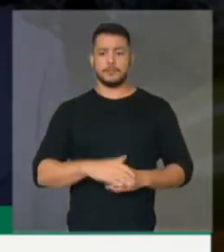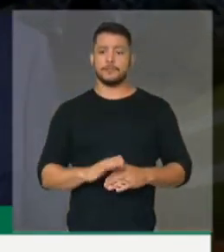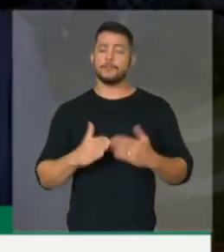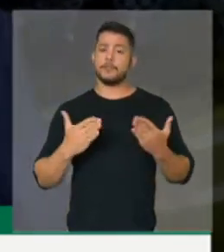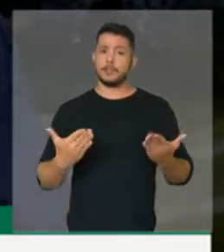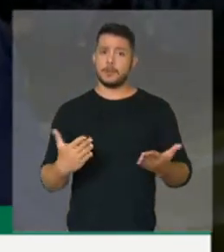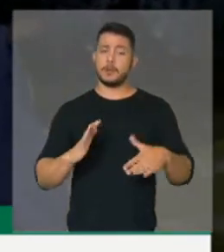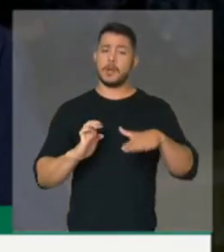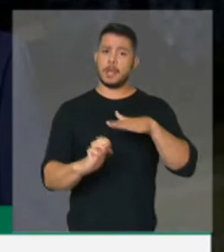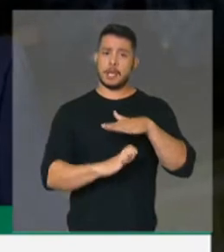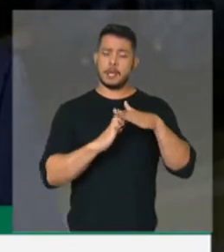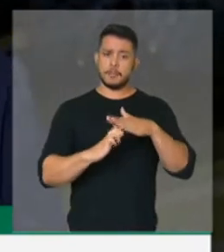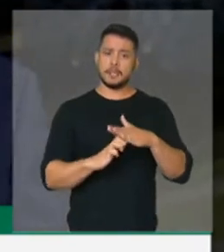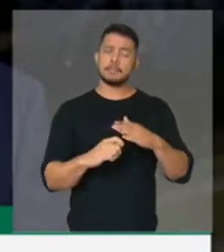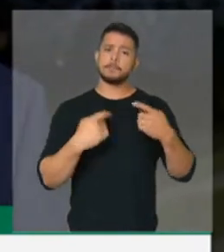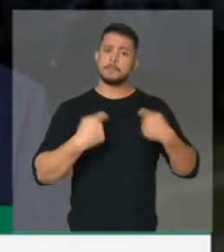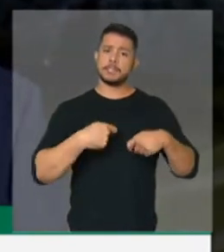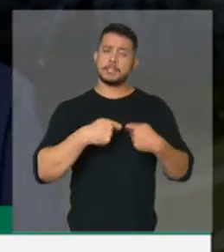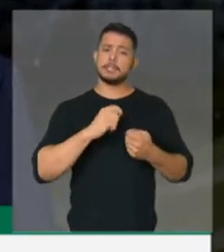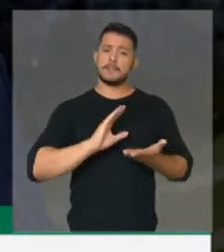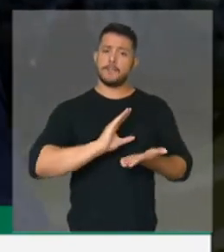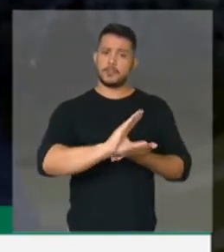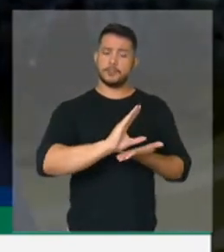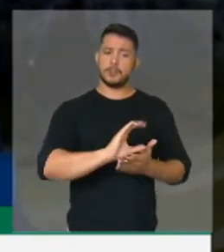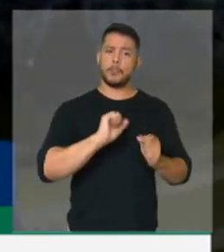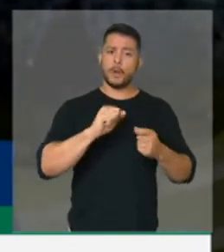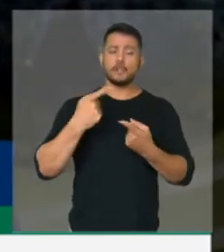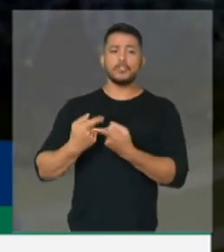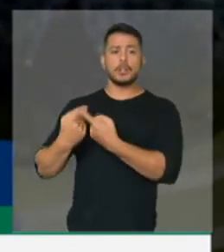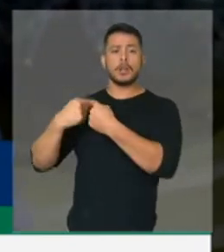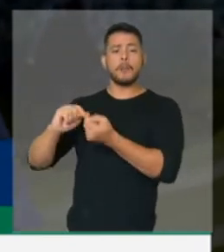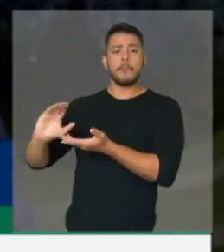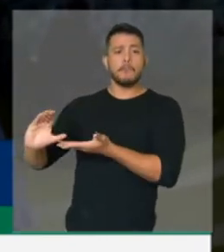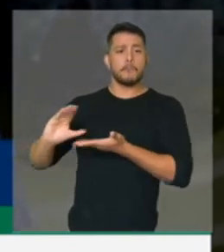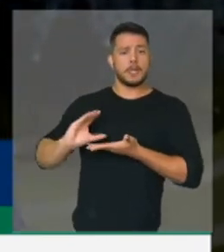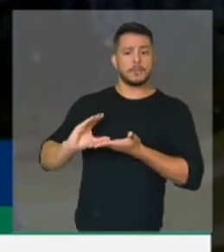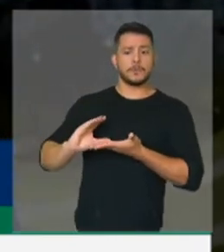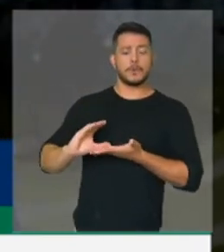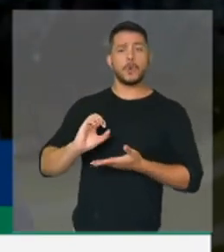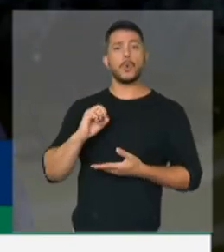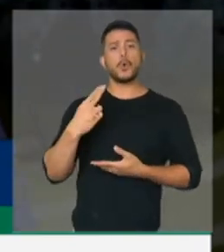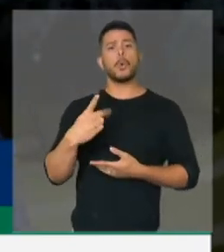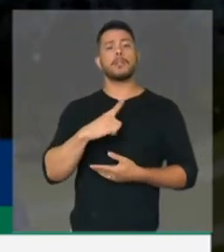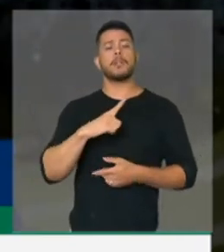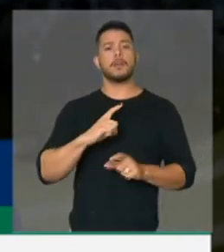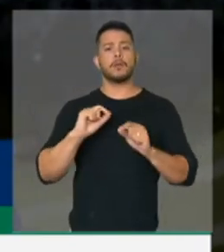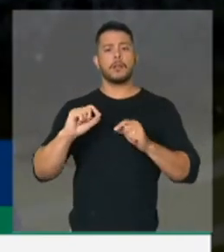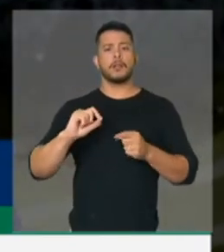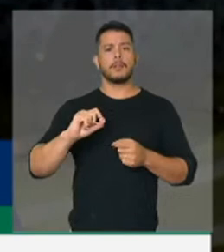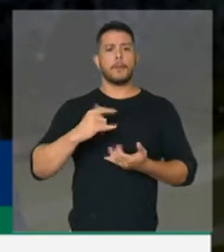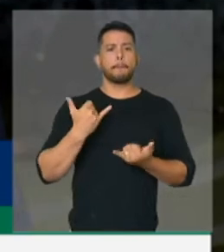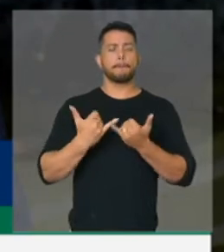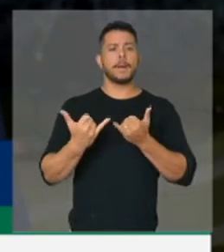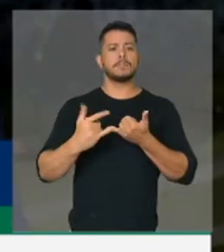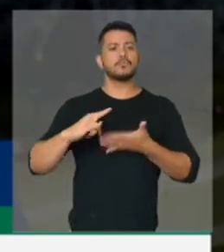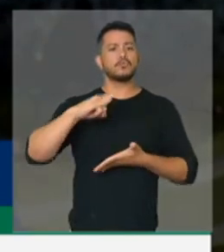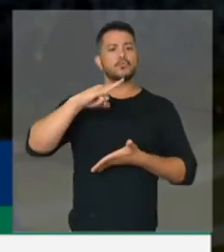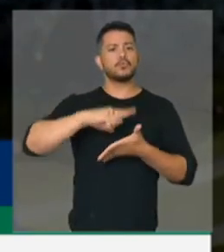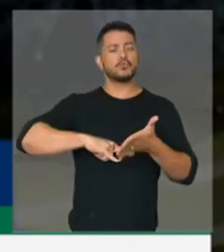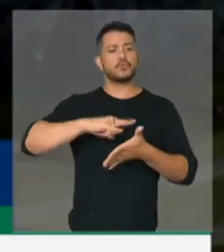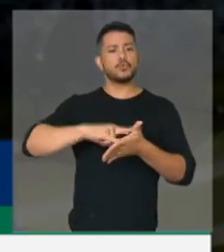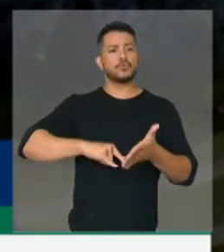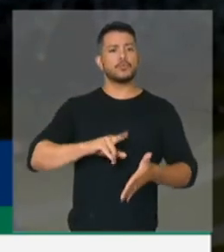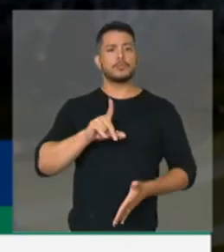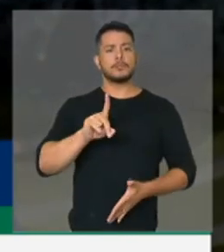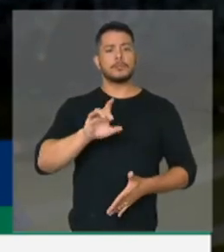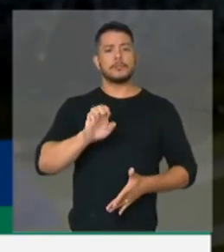empréstimo. Ou tem uma outra forma, fica mais barata, é mais ágil. Ela lança um título, como se fosse uma duplicata, chama-se